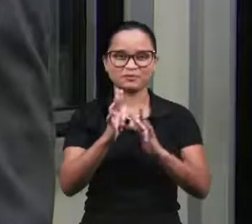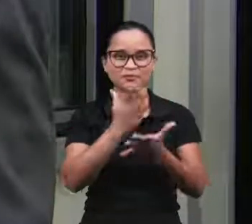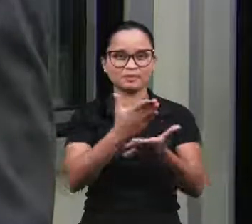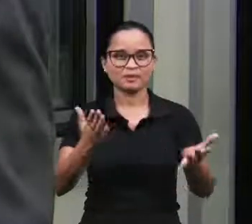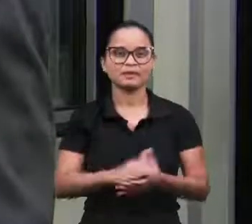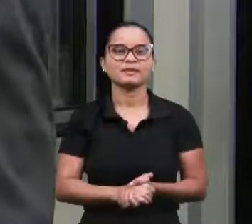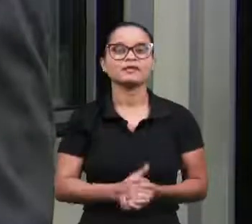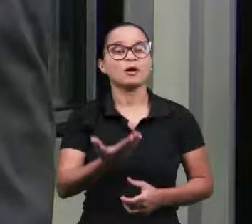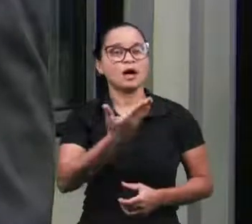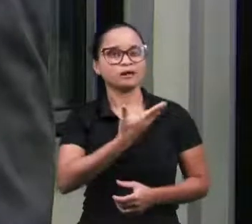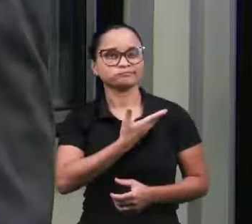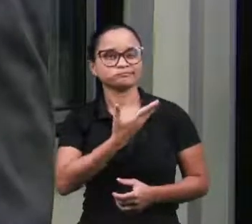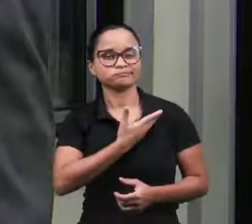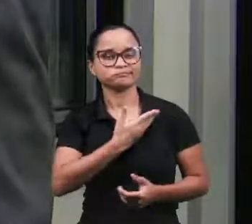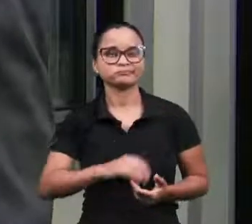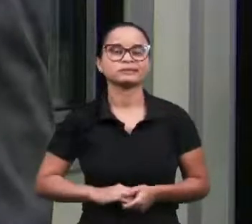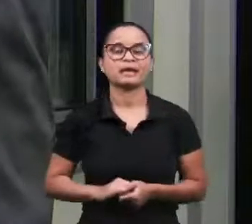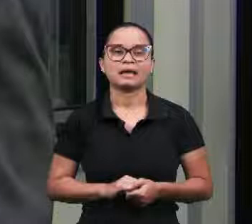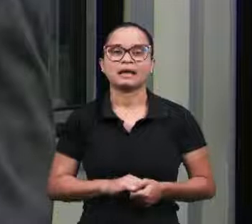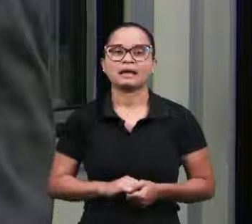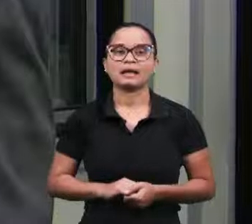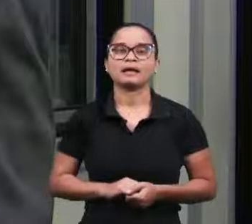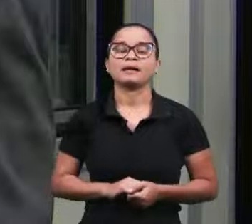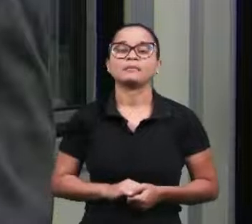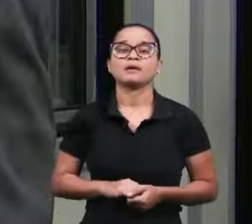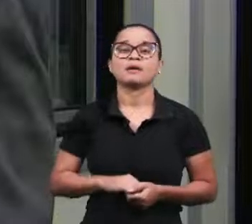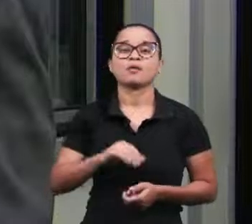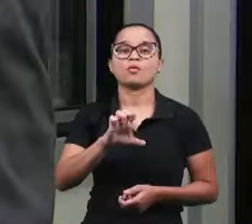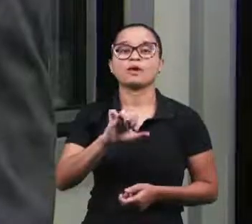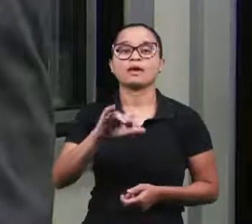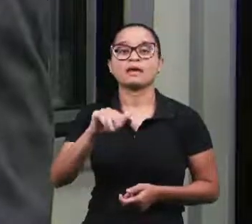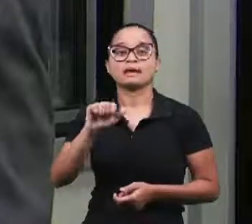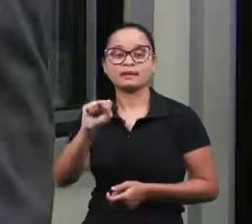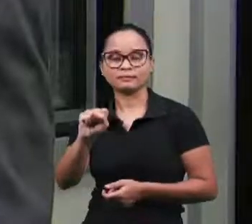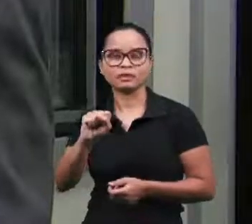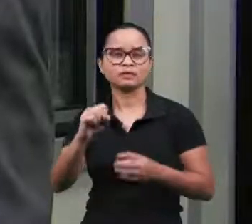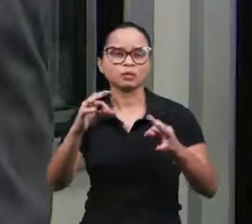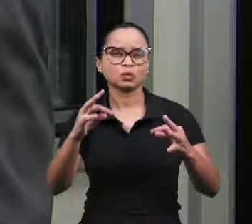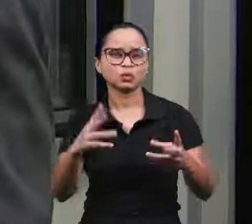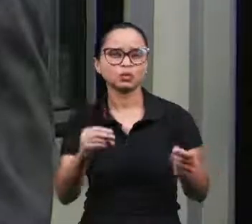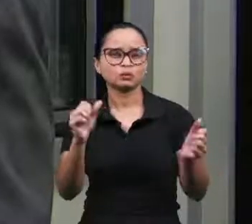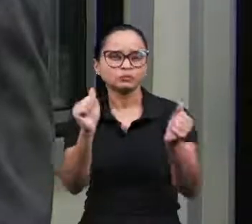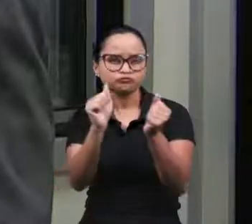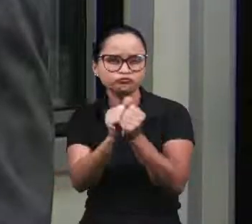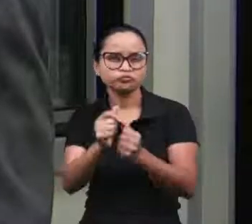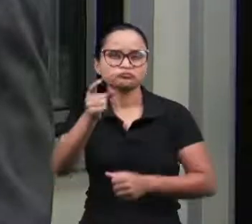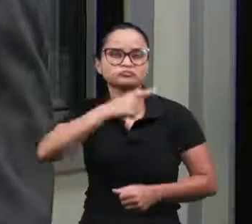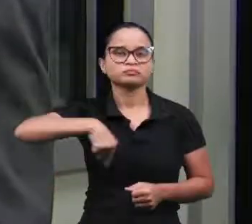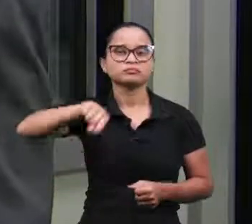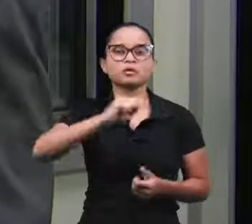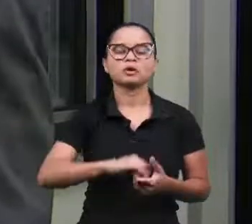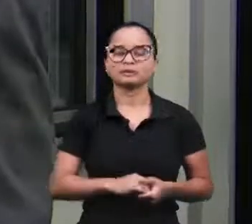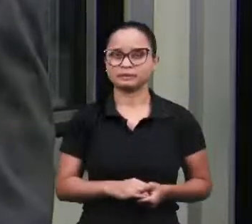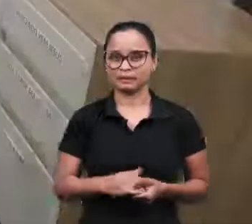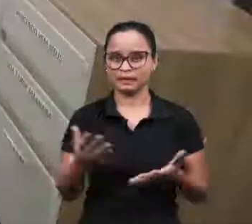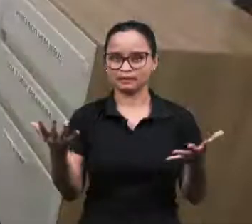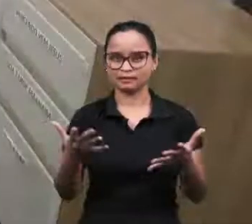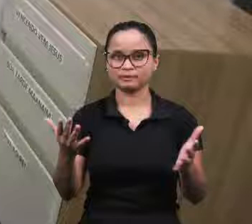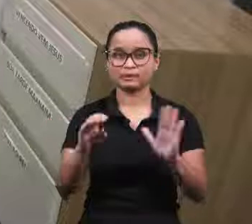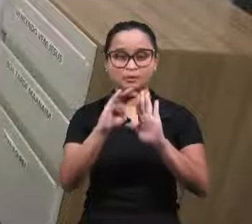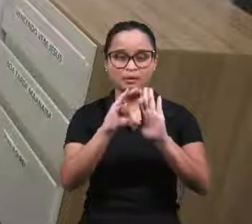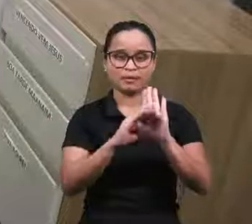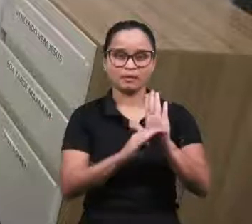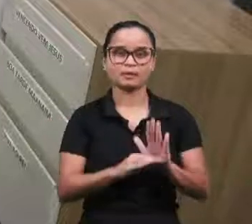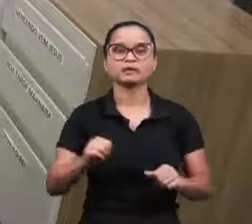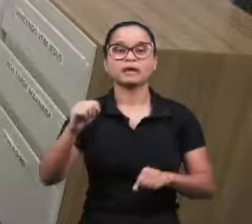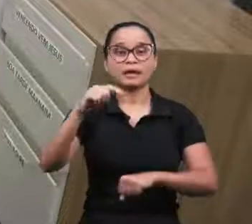companheiro Elias e todos os irmãos que participam conosco deste programa. Amém. No Brasil, no